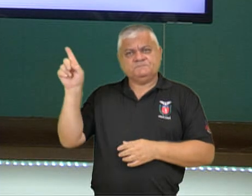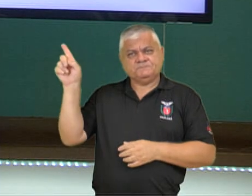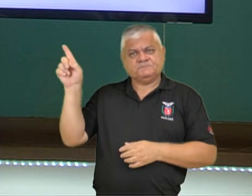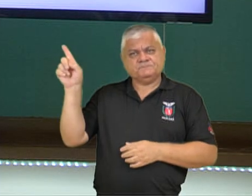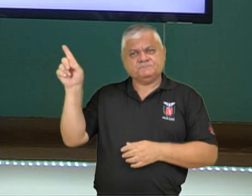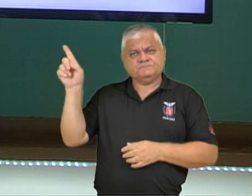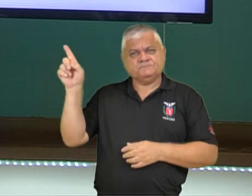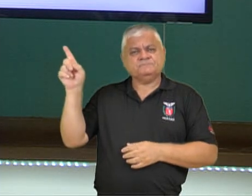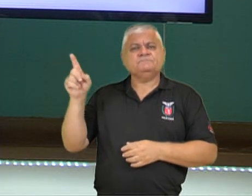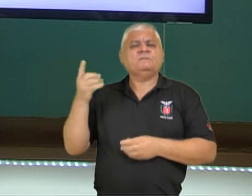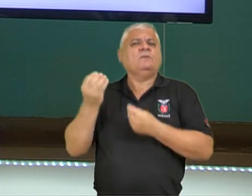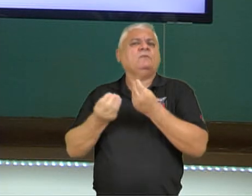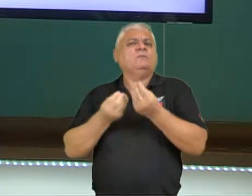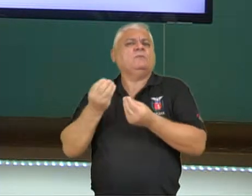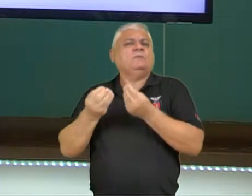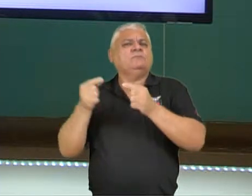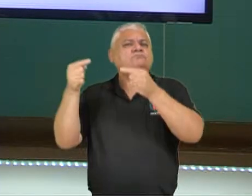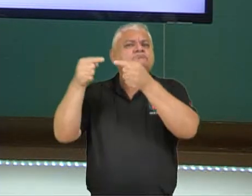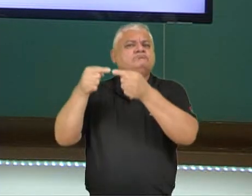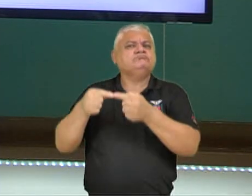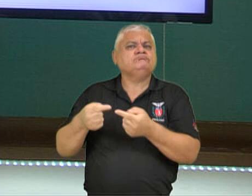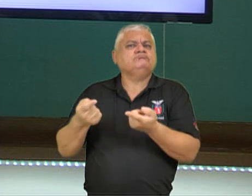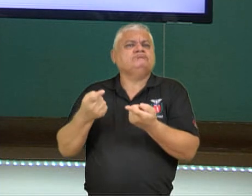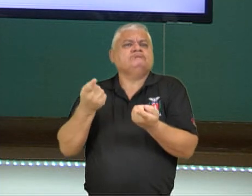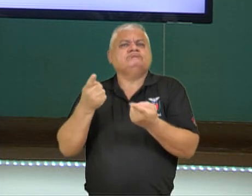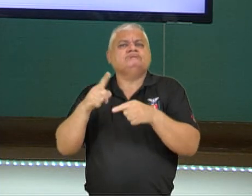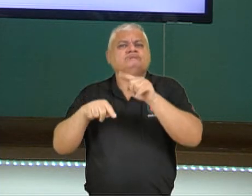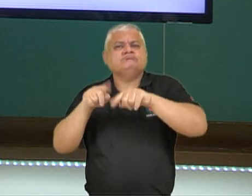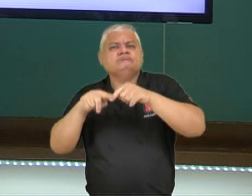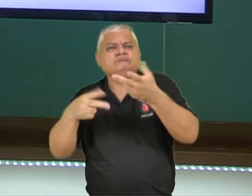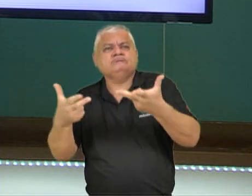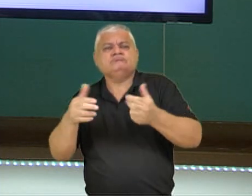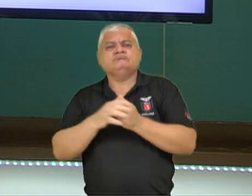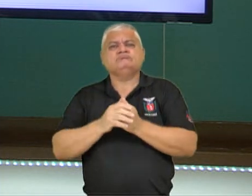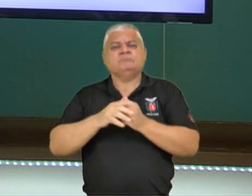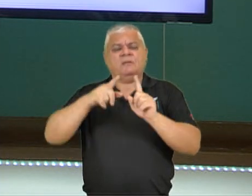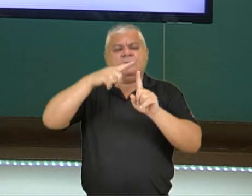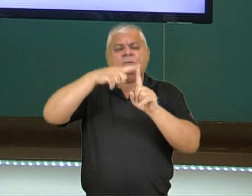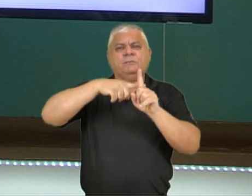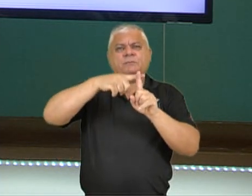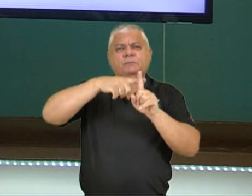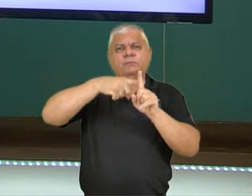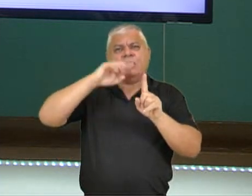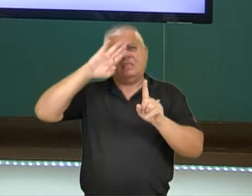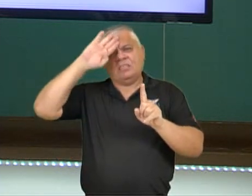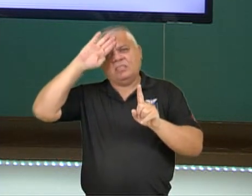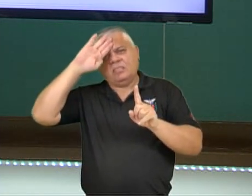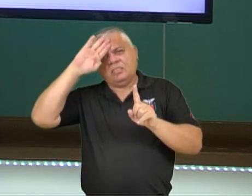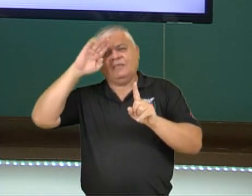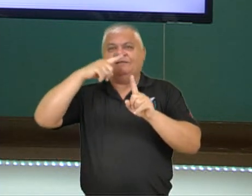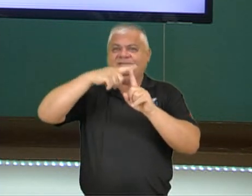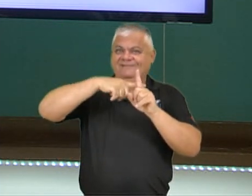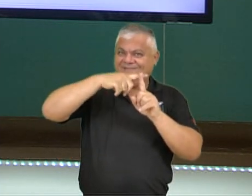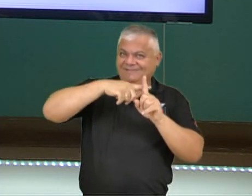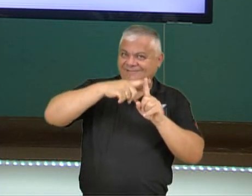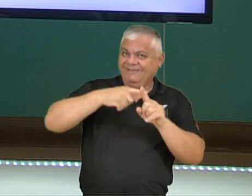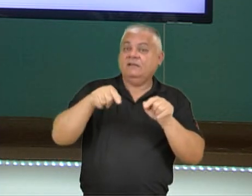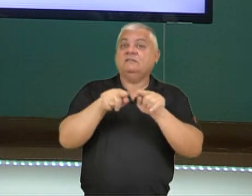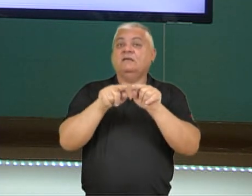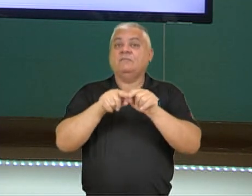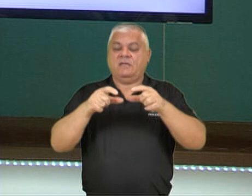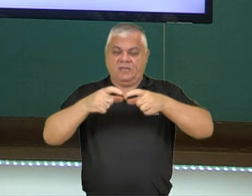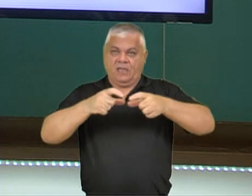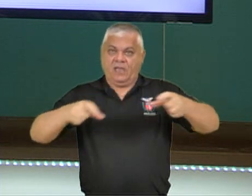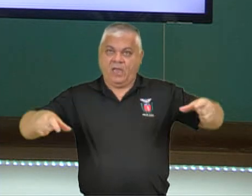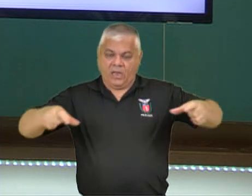grandezas físicas e seus respectivos instrumentos, como, por exemplo, o termômetro, que vai medir temperatura. Nós temos régua e